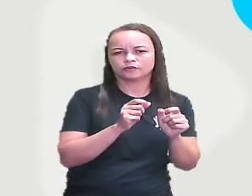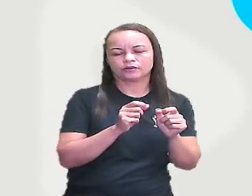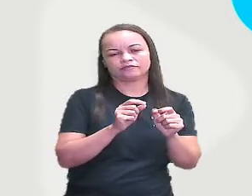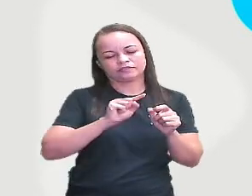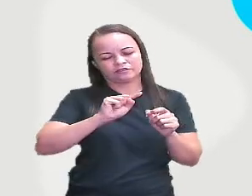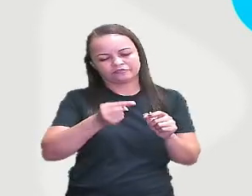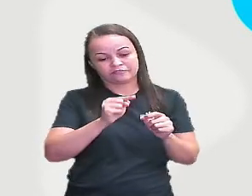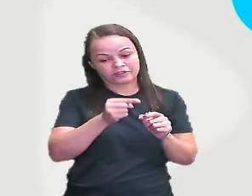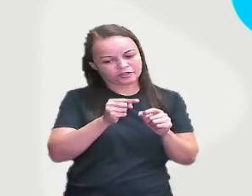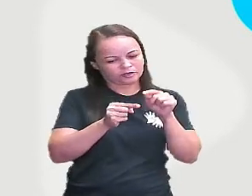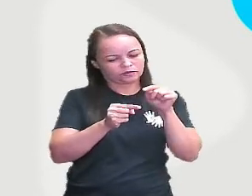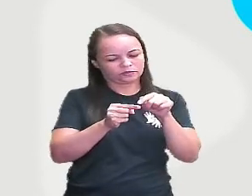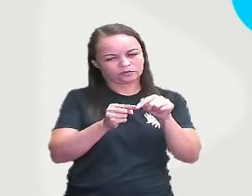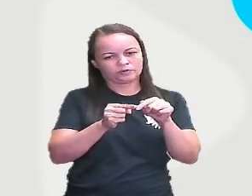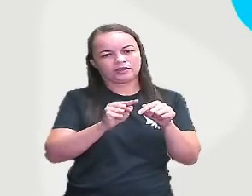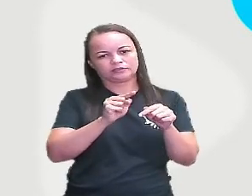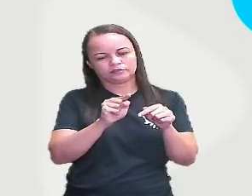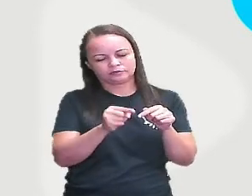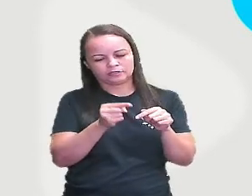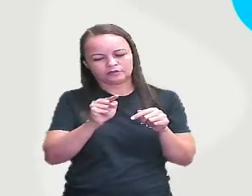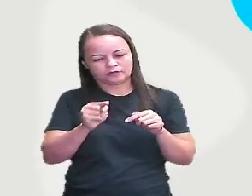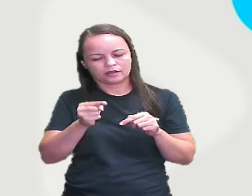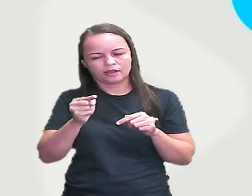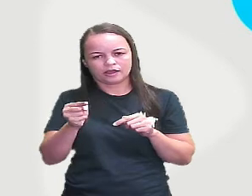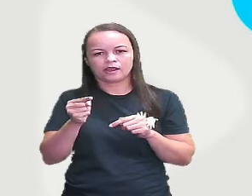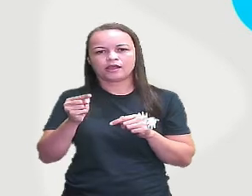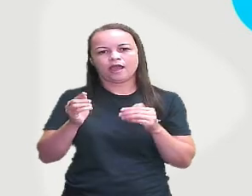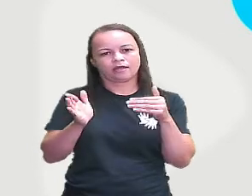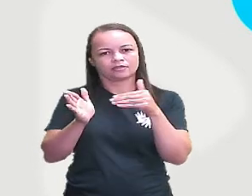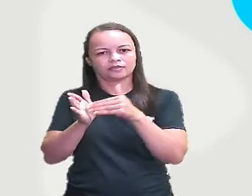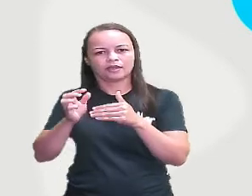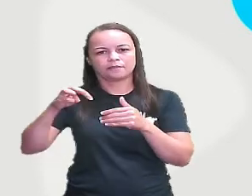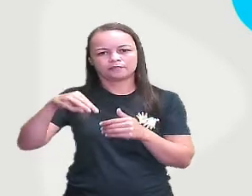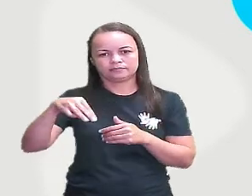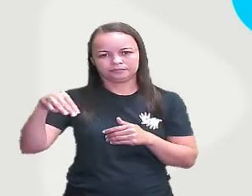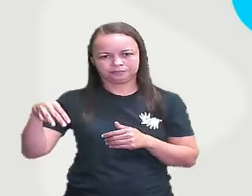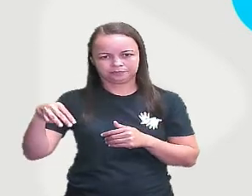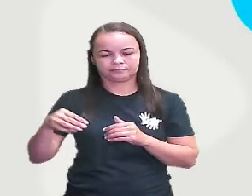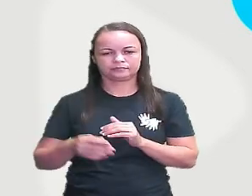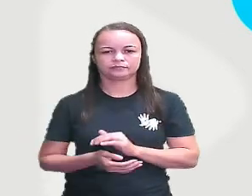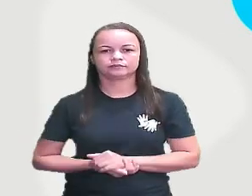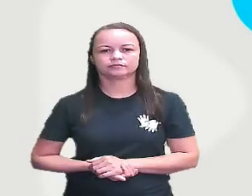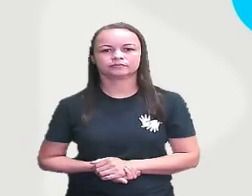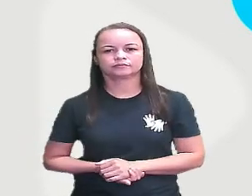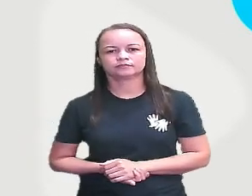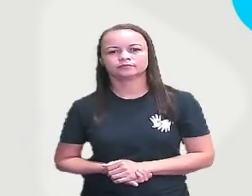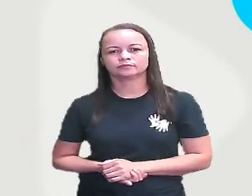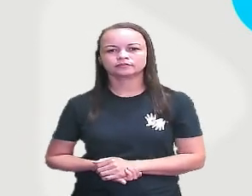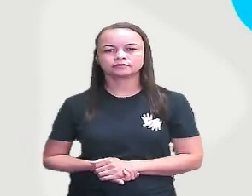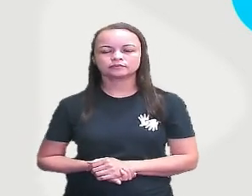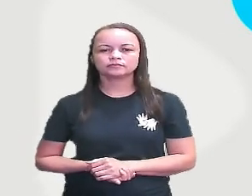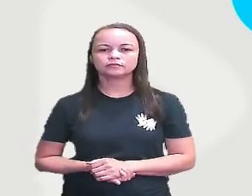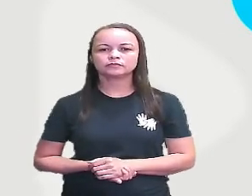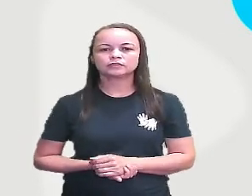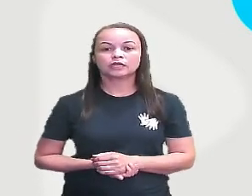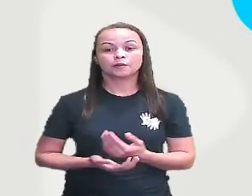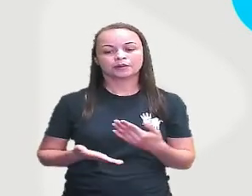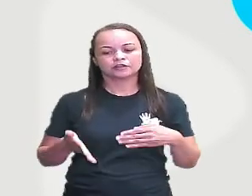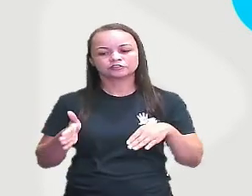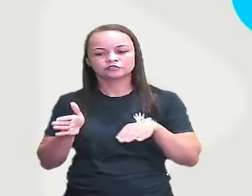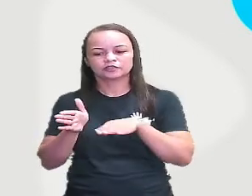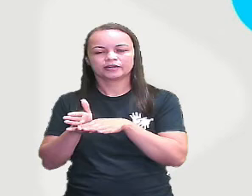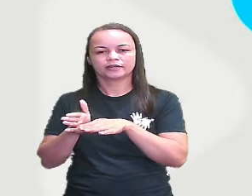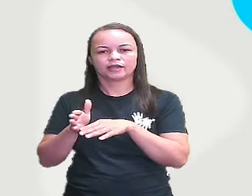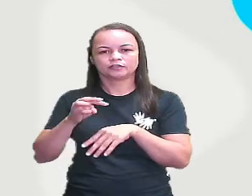vírgula sentido a casa do milímetro. E aí, para chegar na casa do